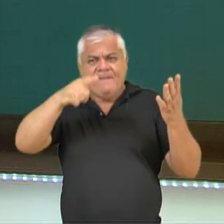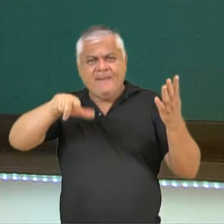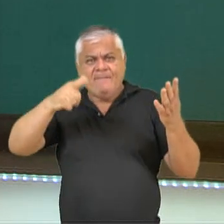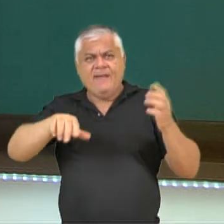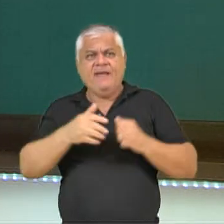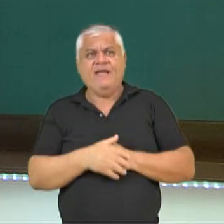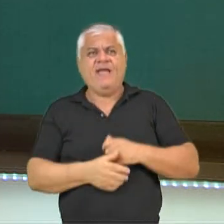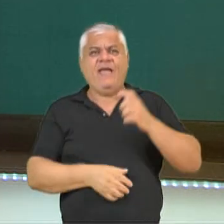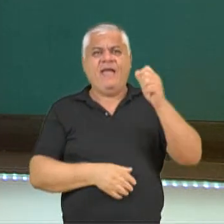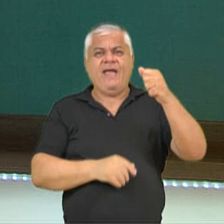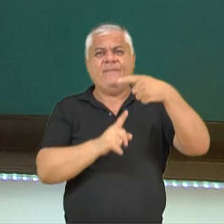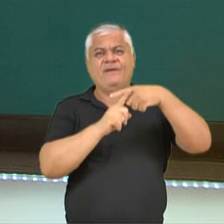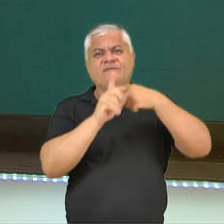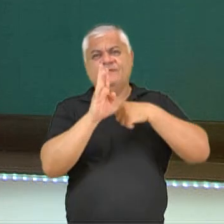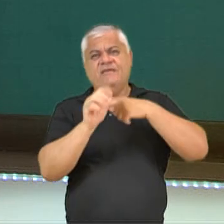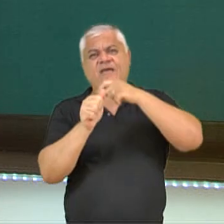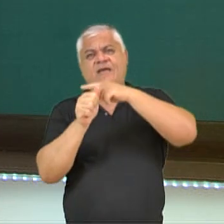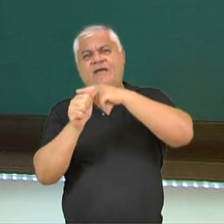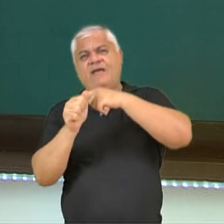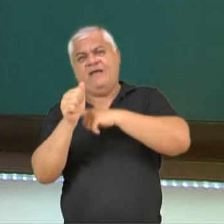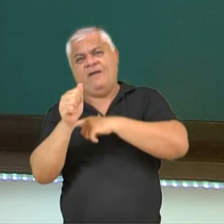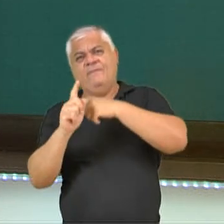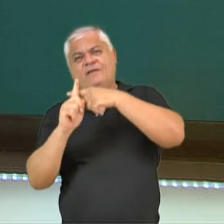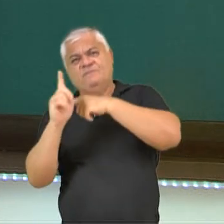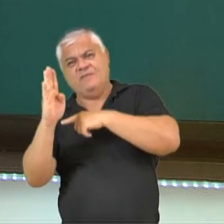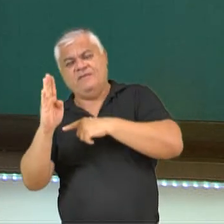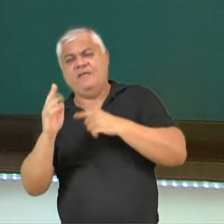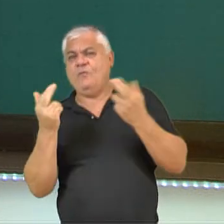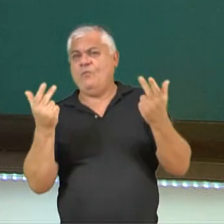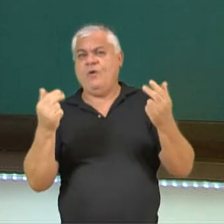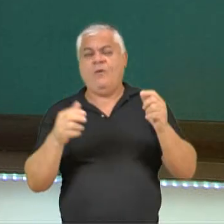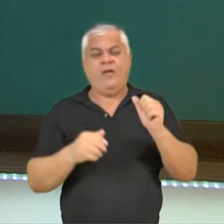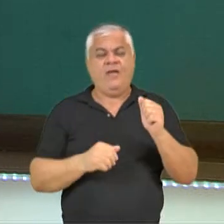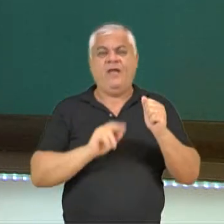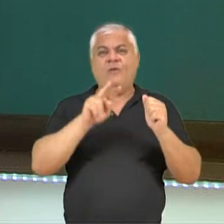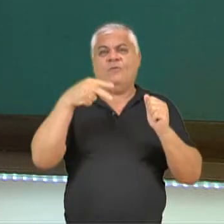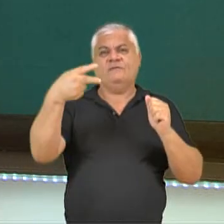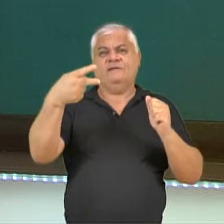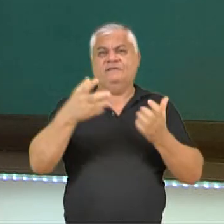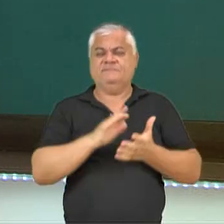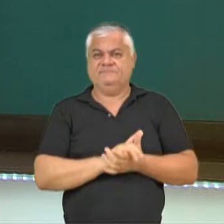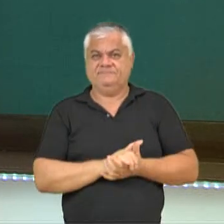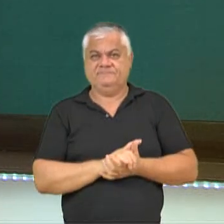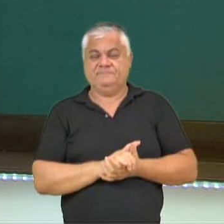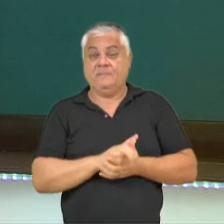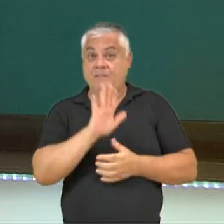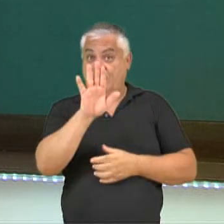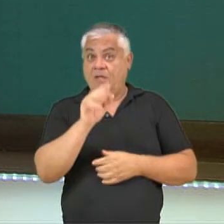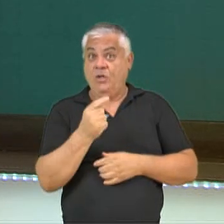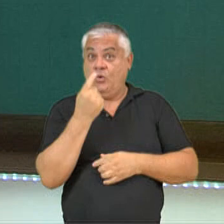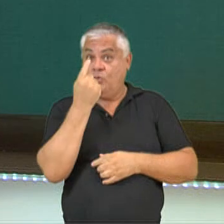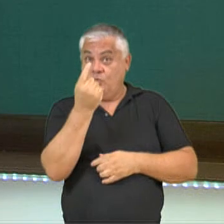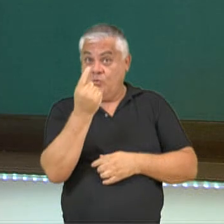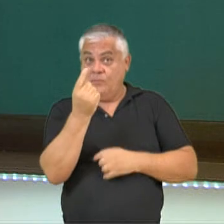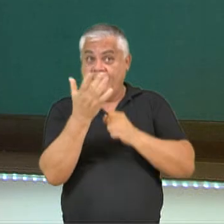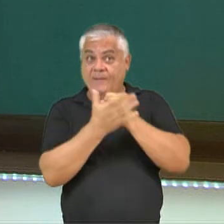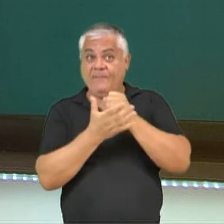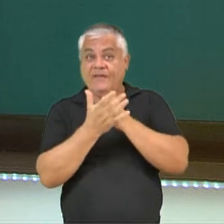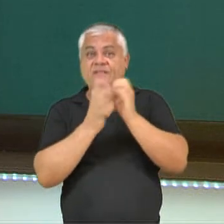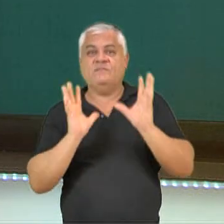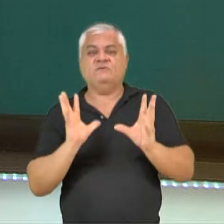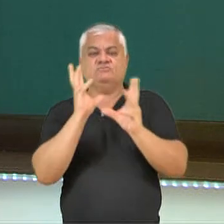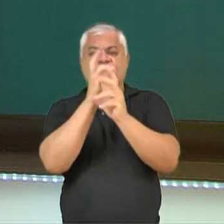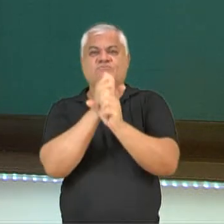mais B vezes A mais B é a mesma coisa que ele ao quadrado, ok? Só que agora, em vez de uma base, nós temos uma